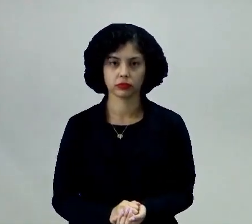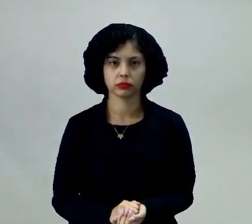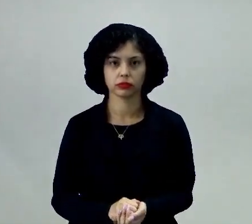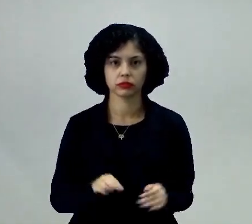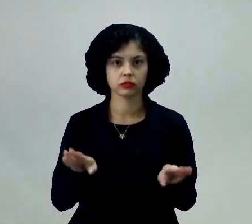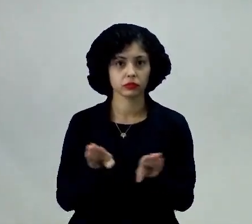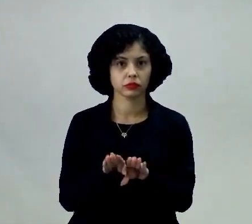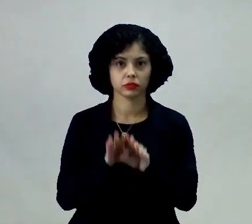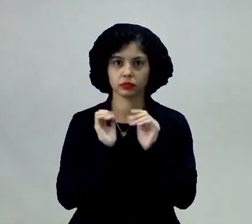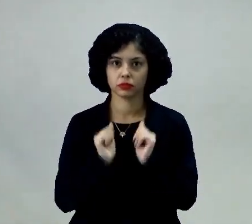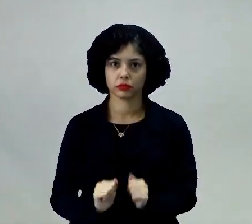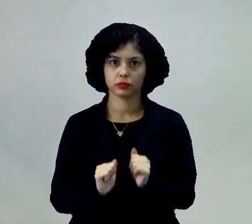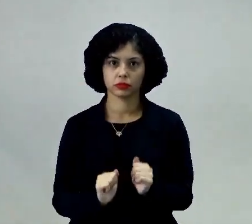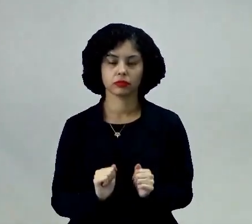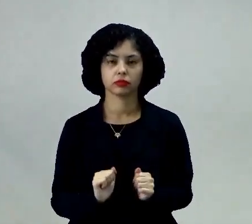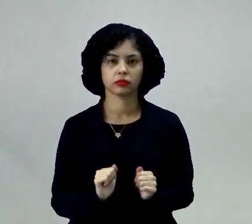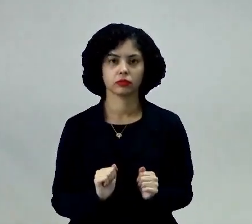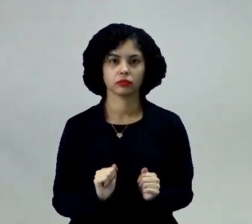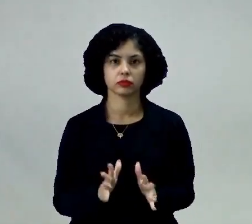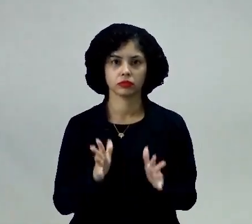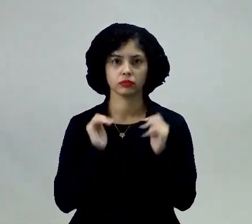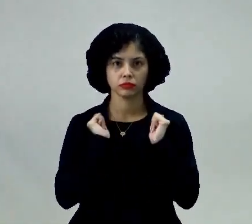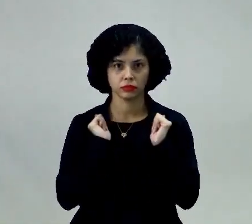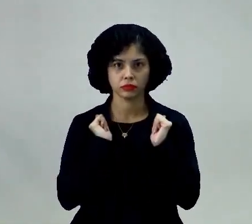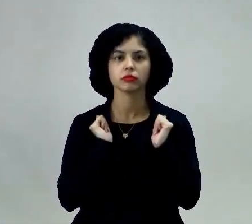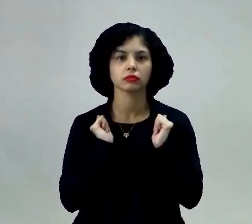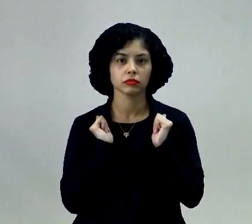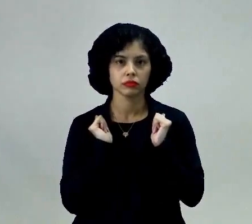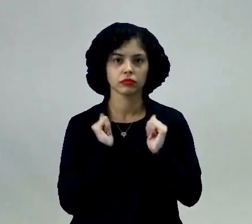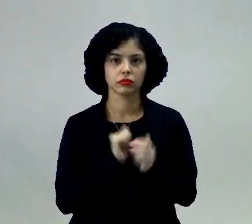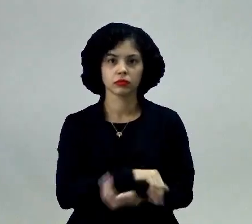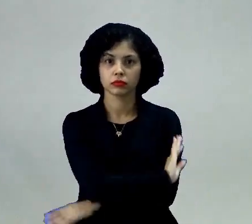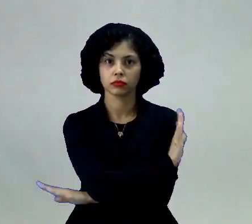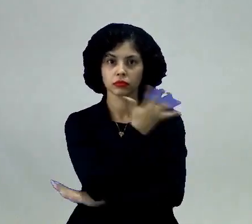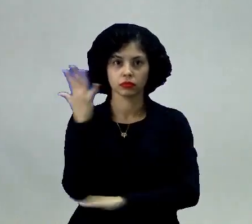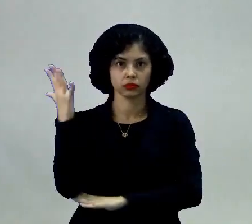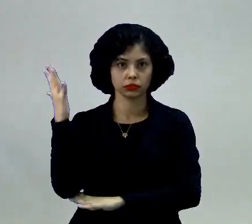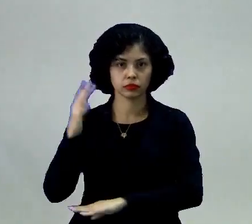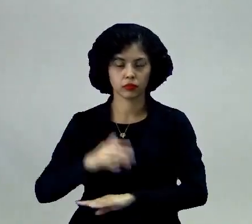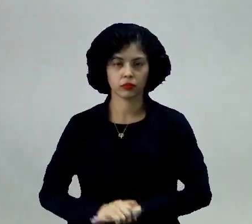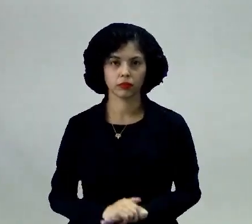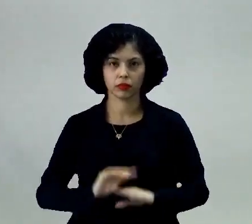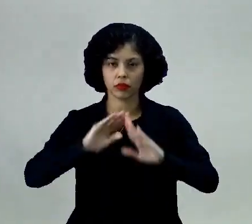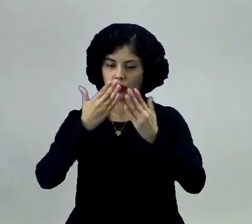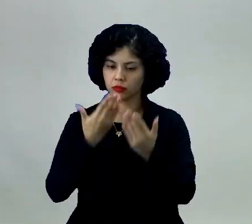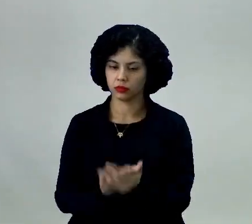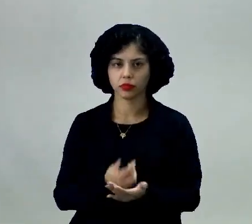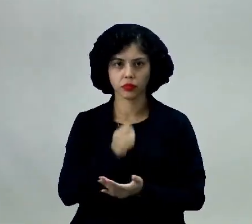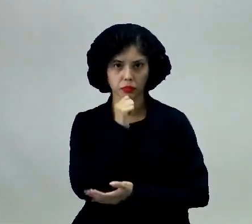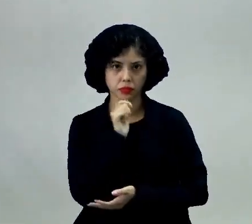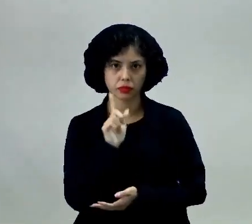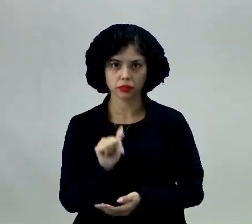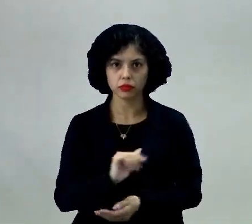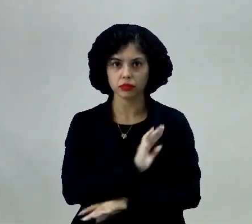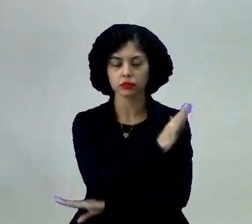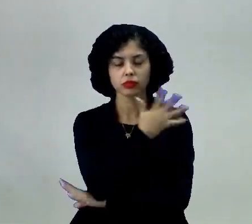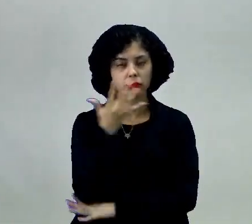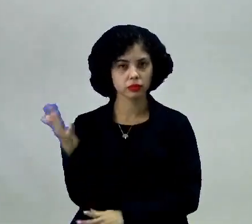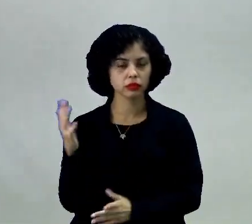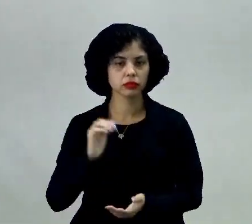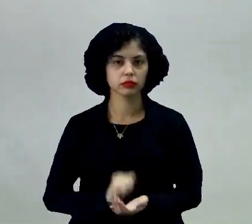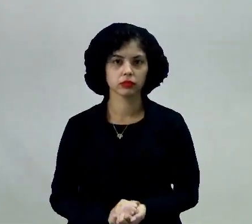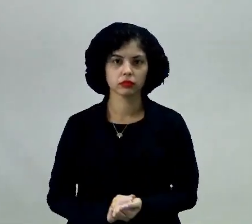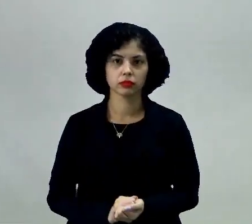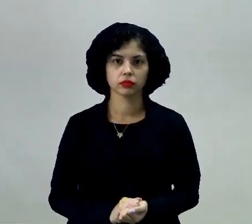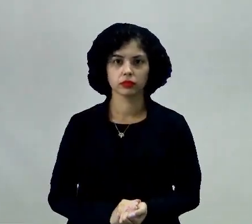nós possamos estar é um meio ambiente. A escola é um meio ambiente, o meu ambiente de trabalho